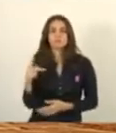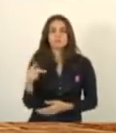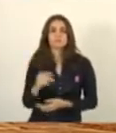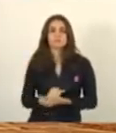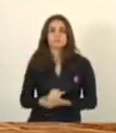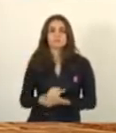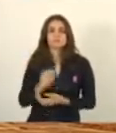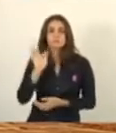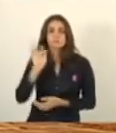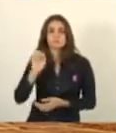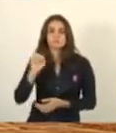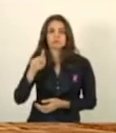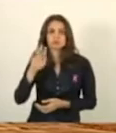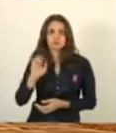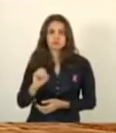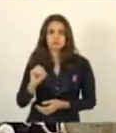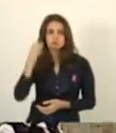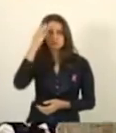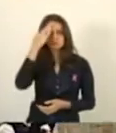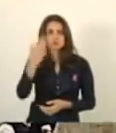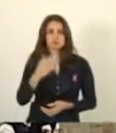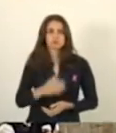Papa Francisco. Obrigado.